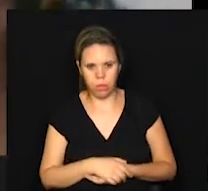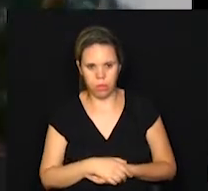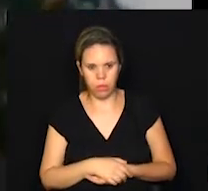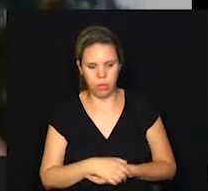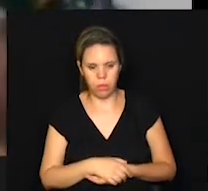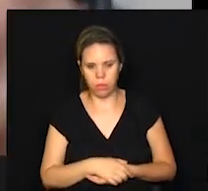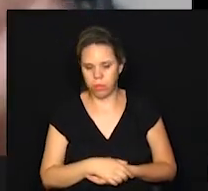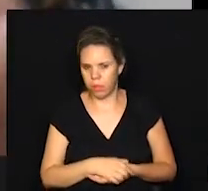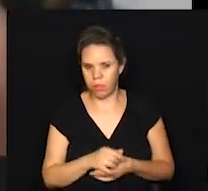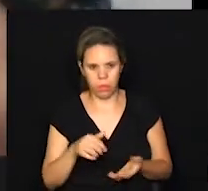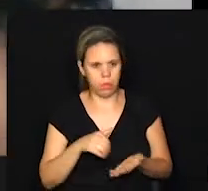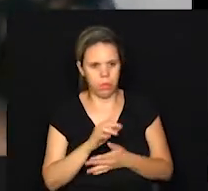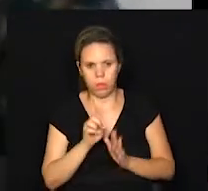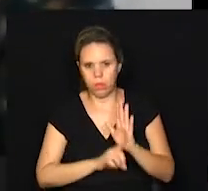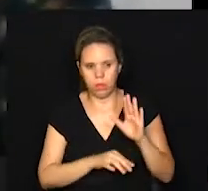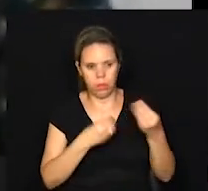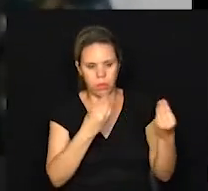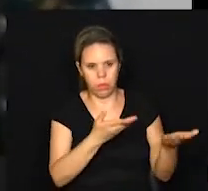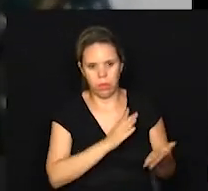a você direito nenhum.